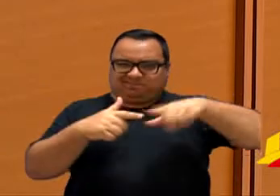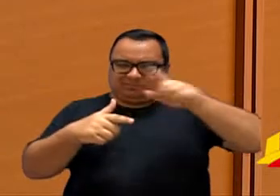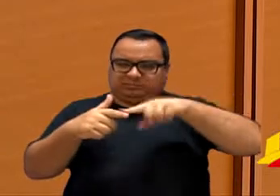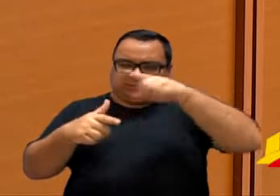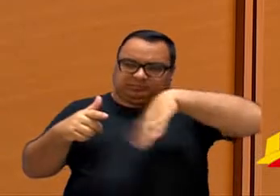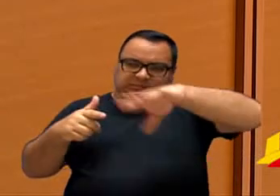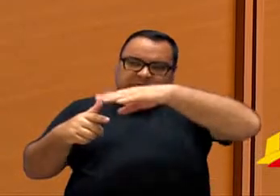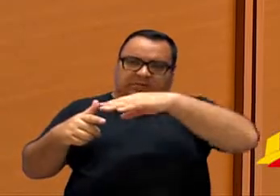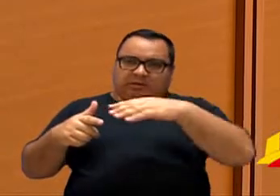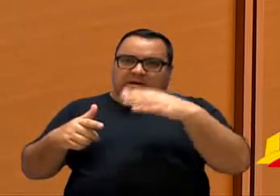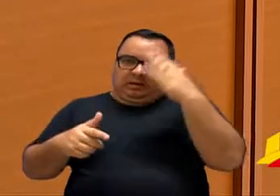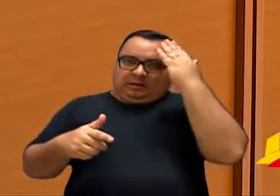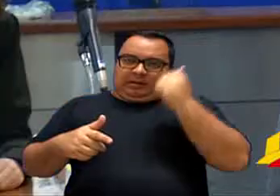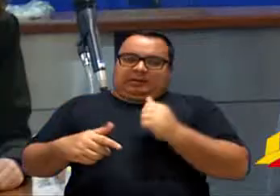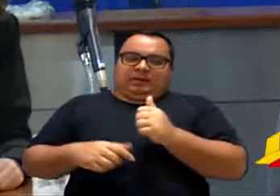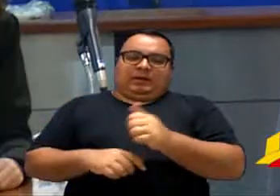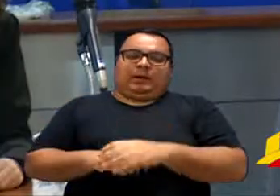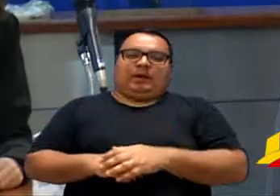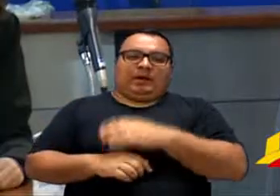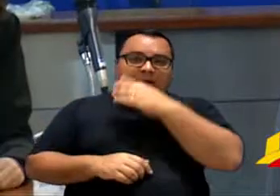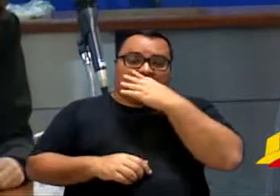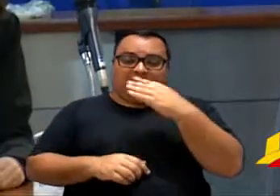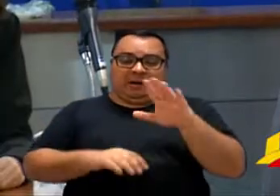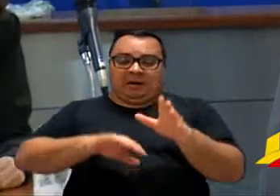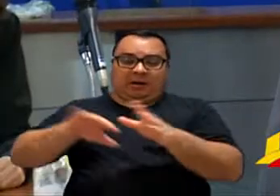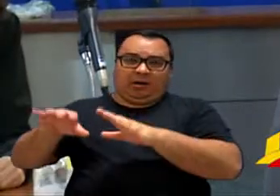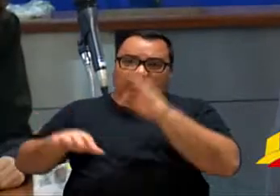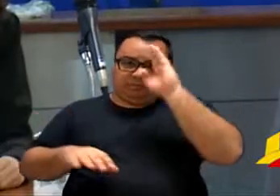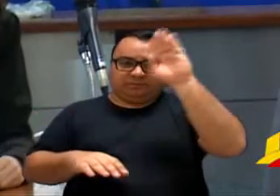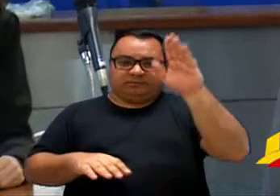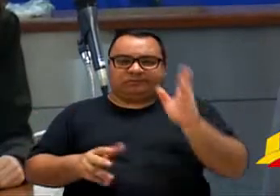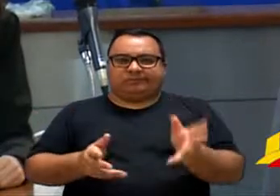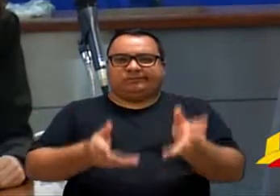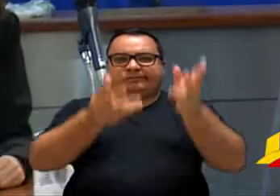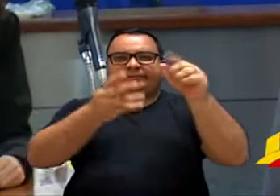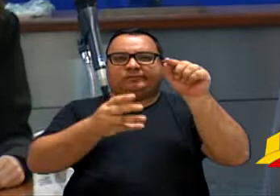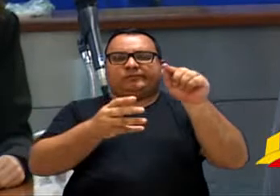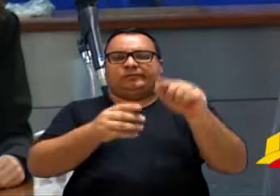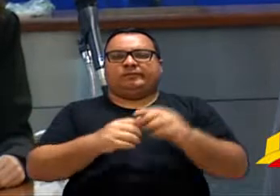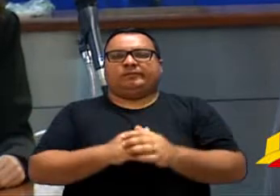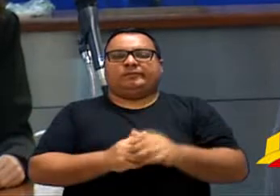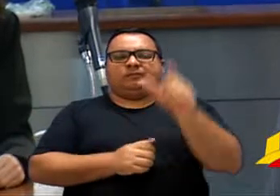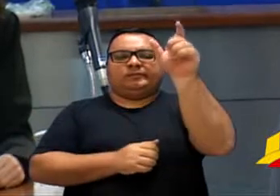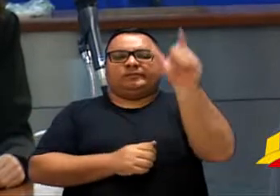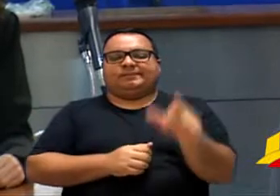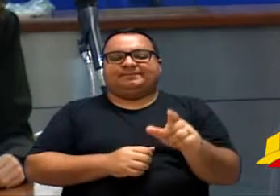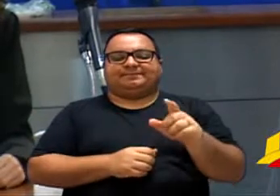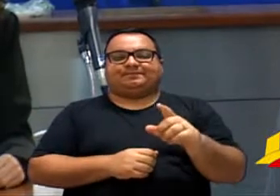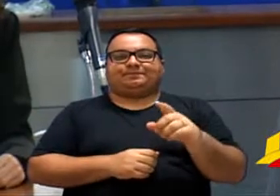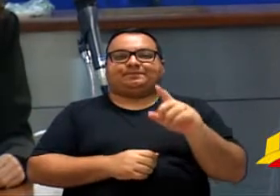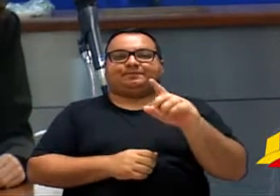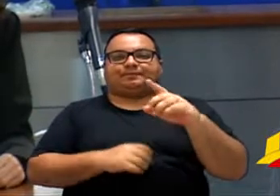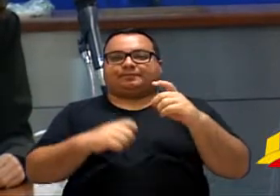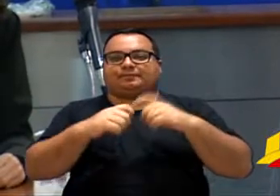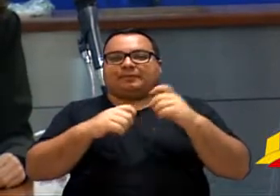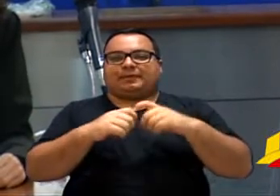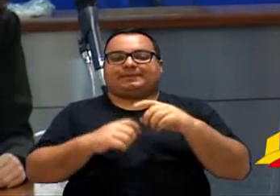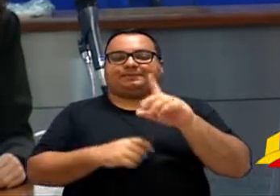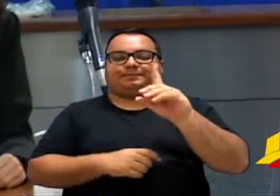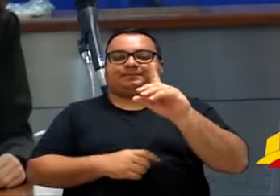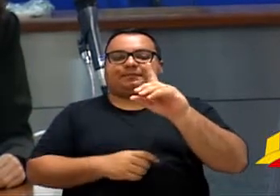a dedicação zelo e a qualificação da doutora Silvana chinelato